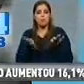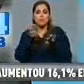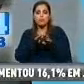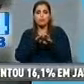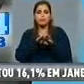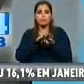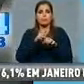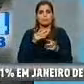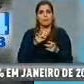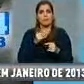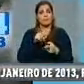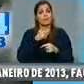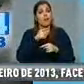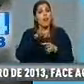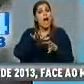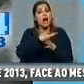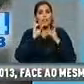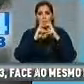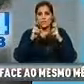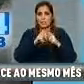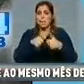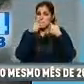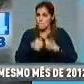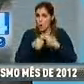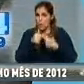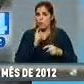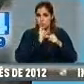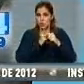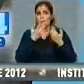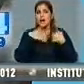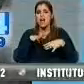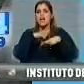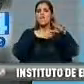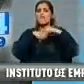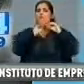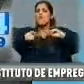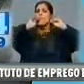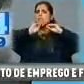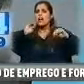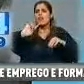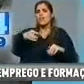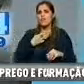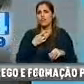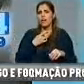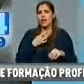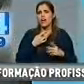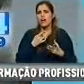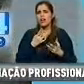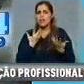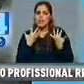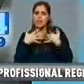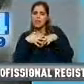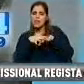que na parte da investigação é eficaz, mas que na parte da formação devia efetivamente ser mais bem